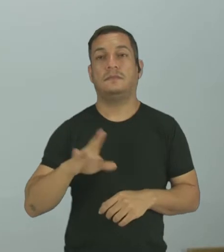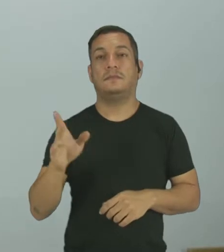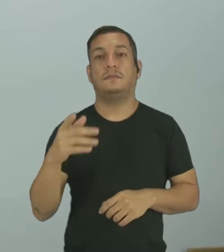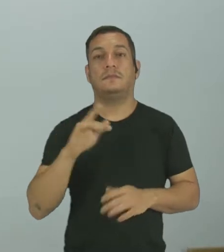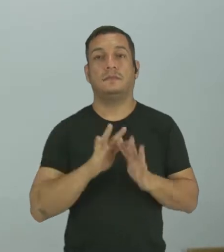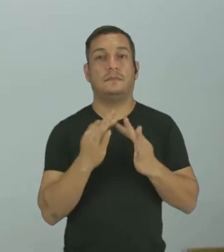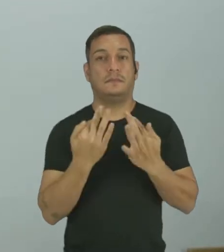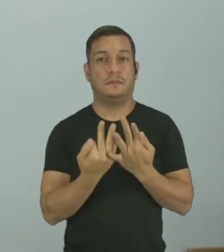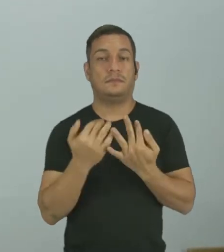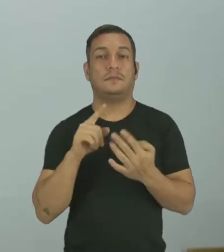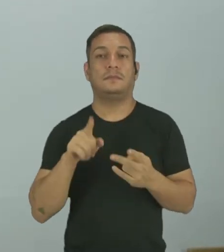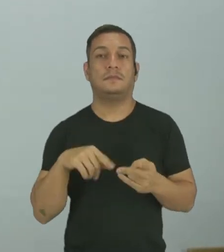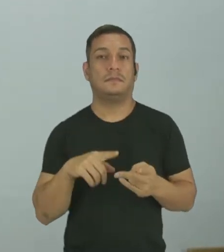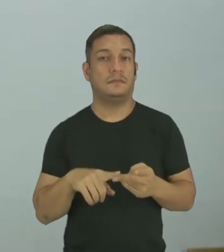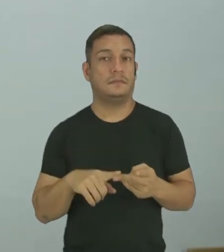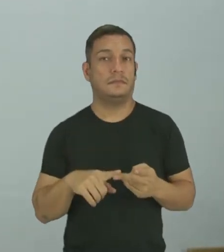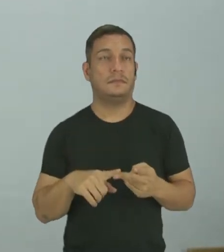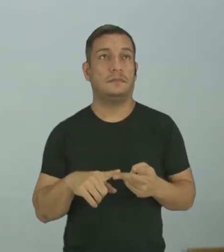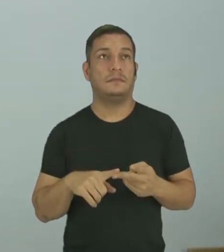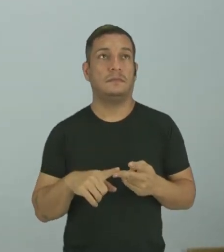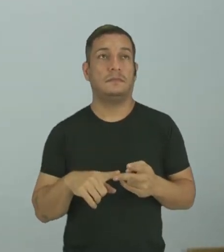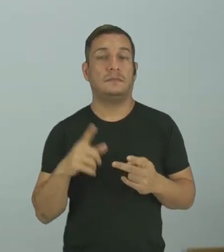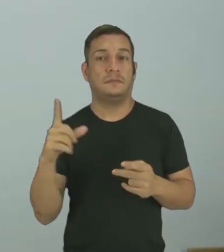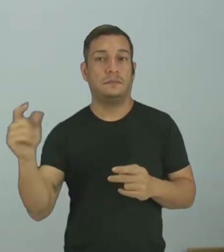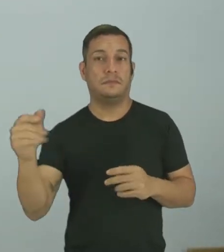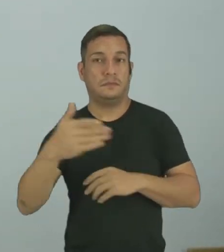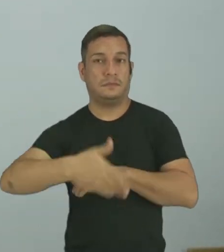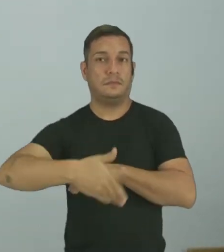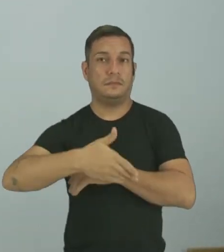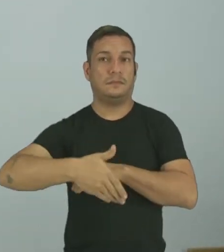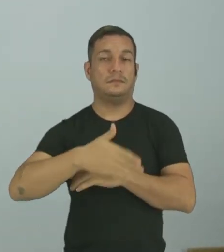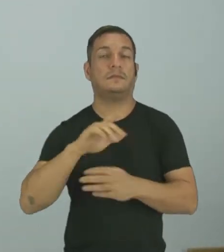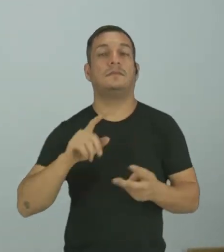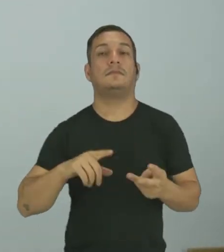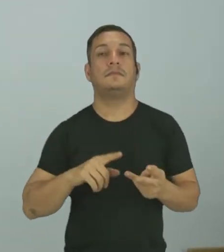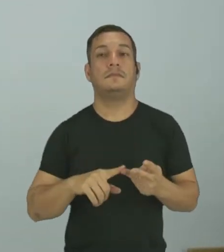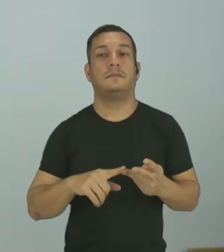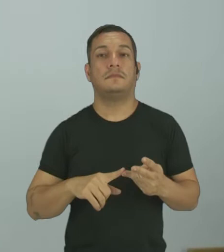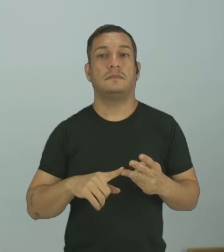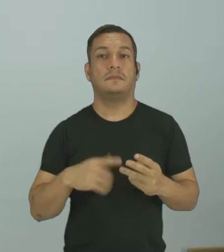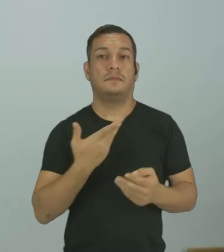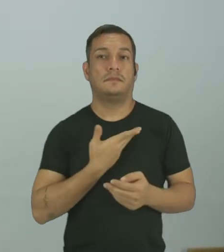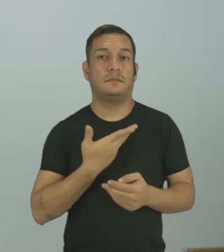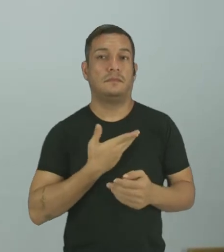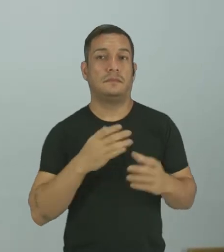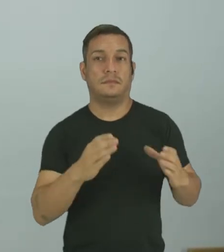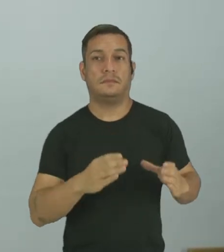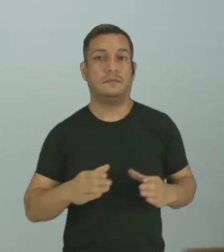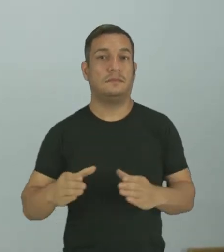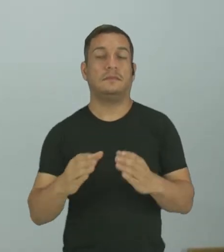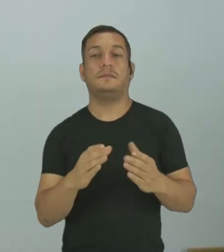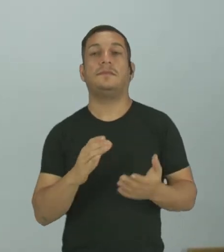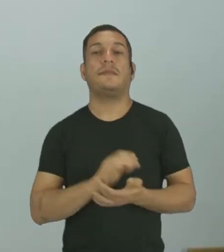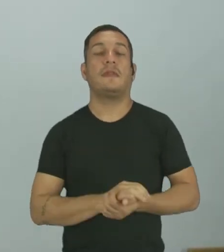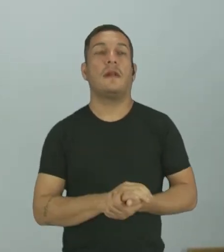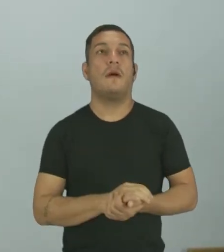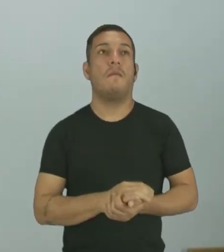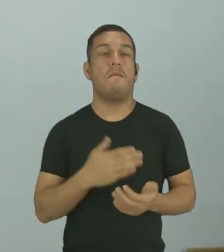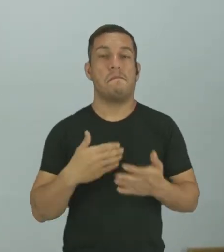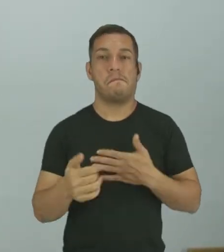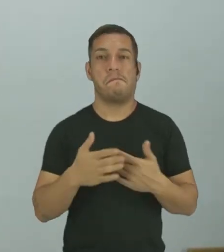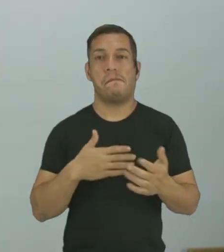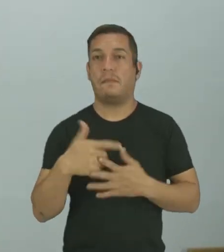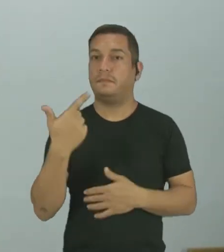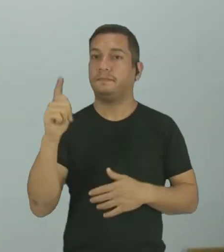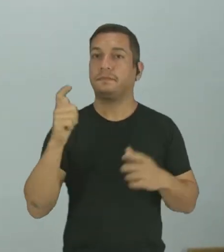nossa família, quando sair nas ruas, com os amigos do bairro ou em qualquer